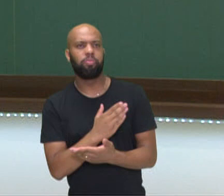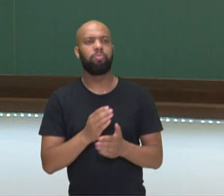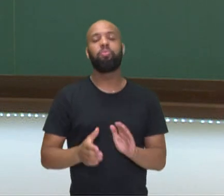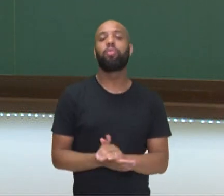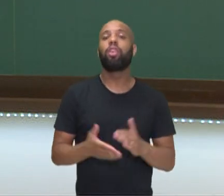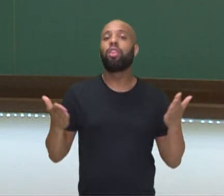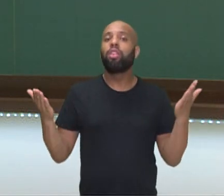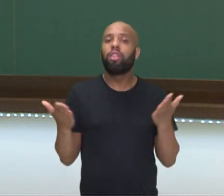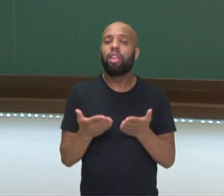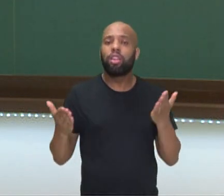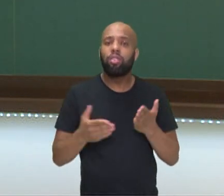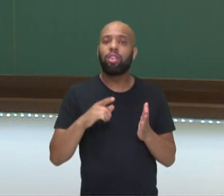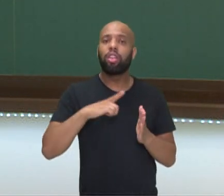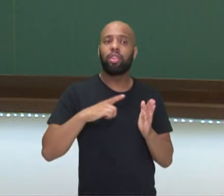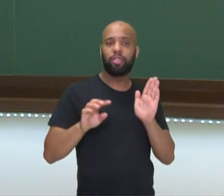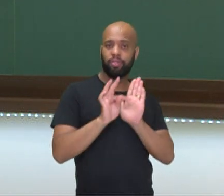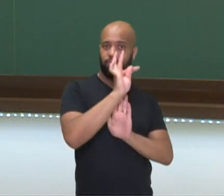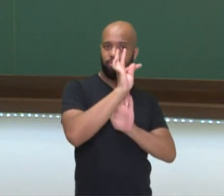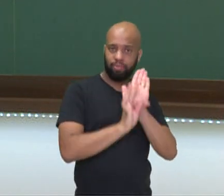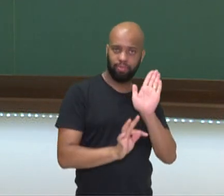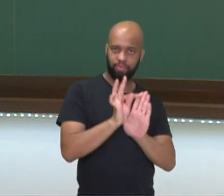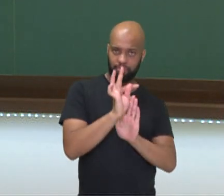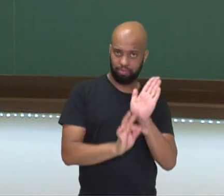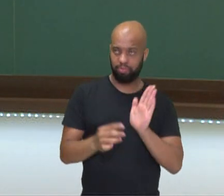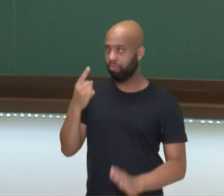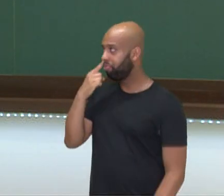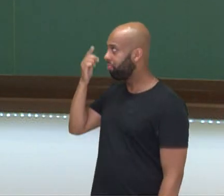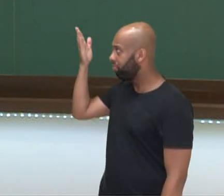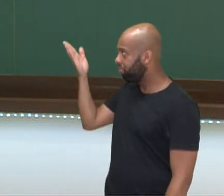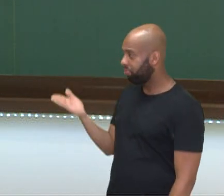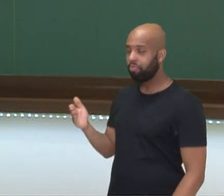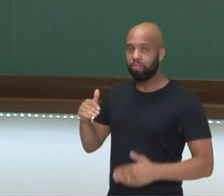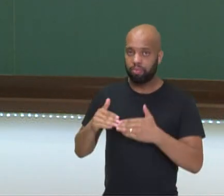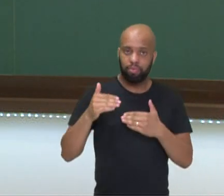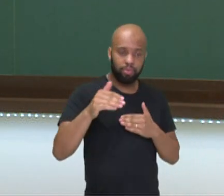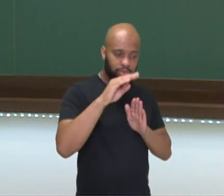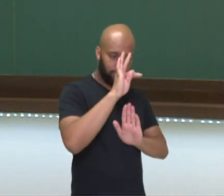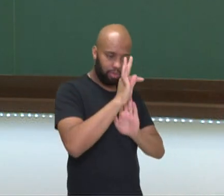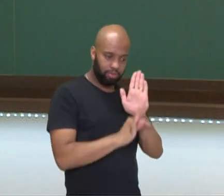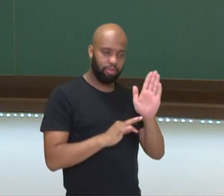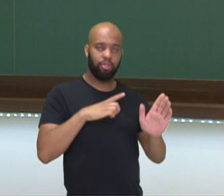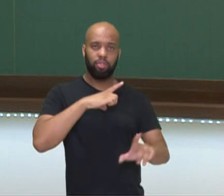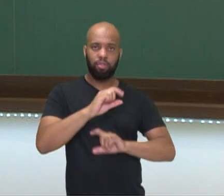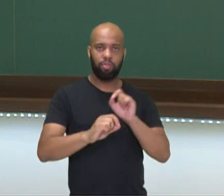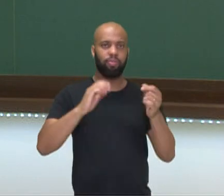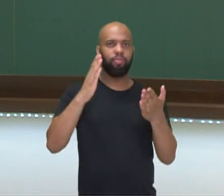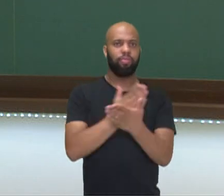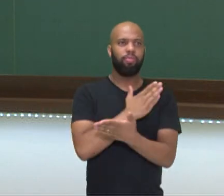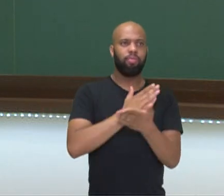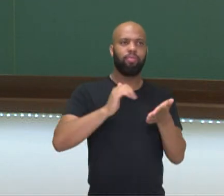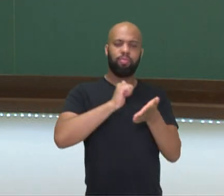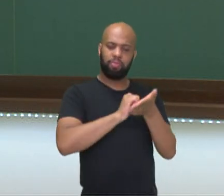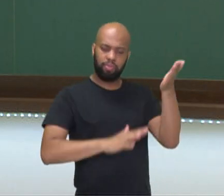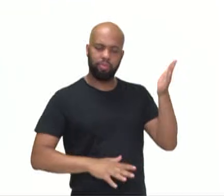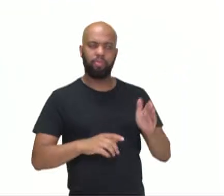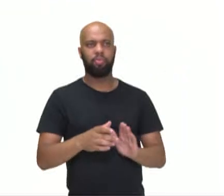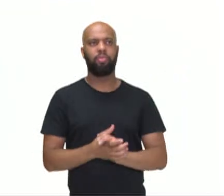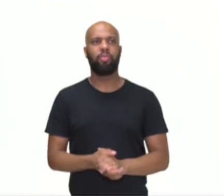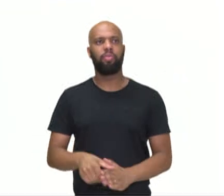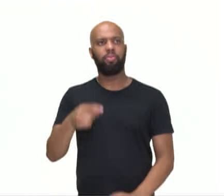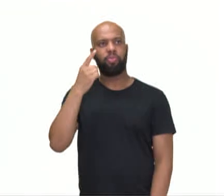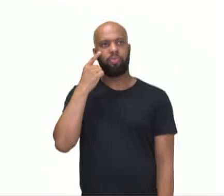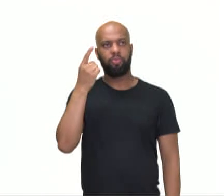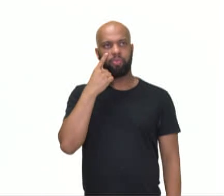Agora, nós vamos ler o texto e, a partir desse nosso texto, nós vamos fazer algumas atividades. Summer